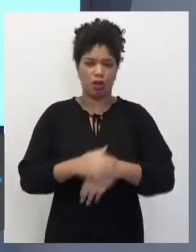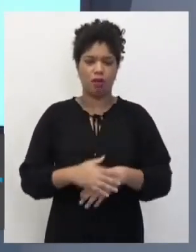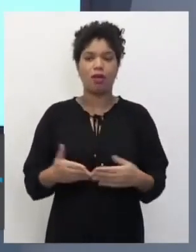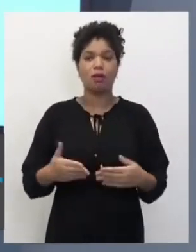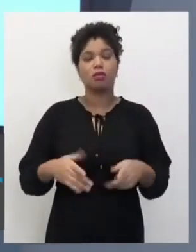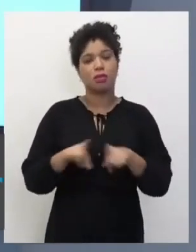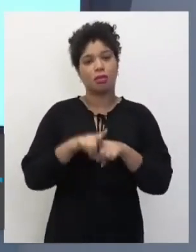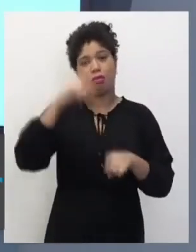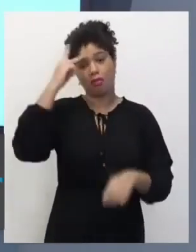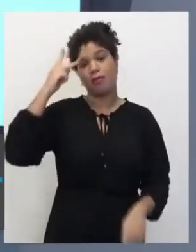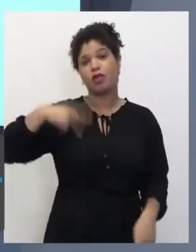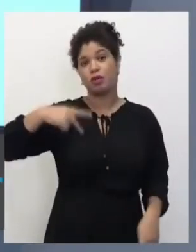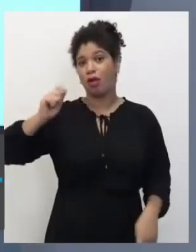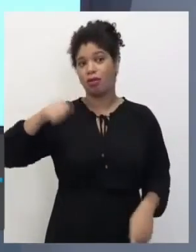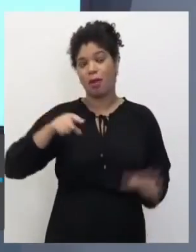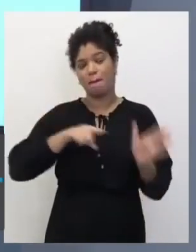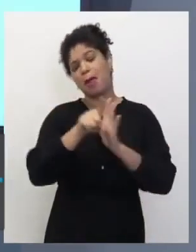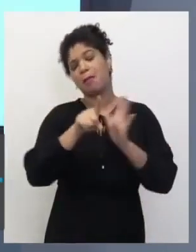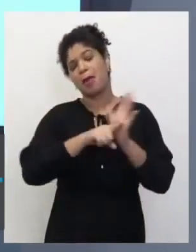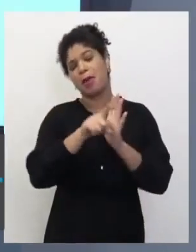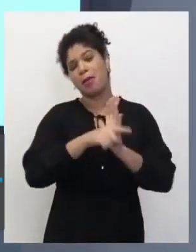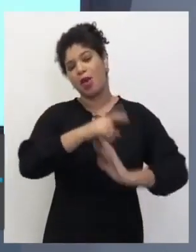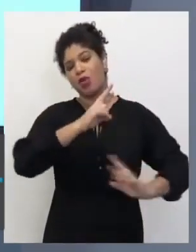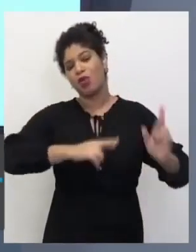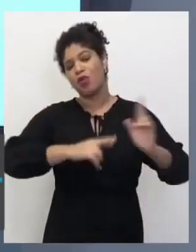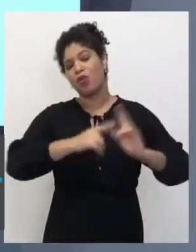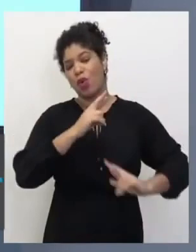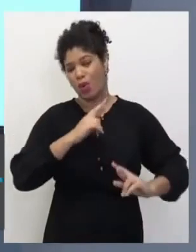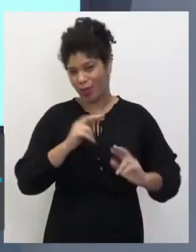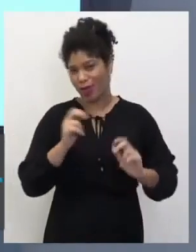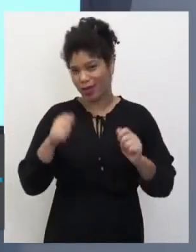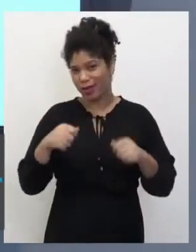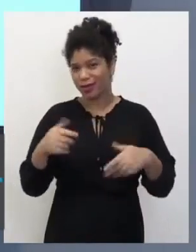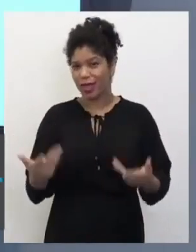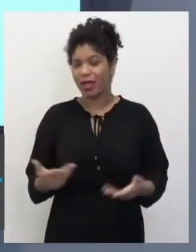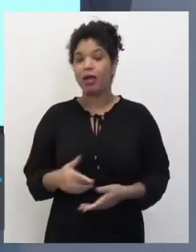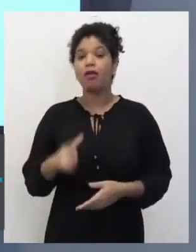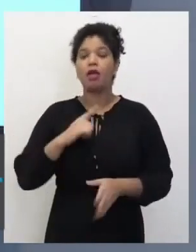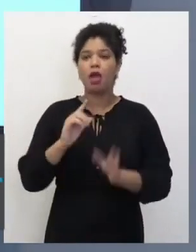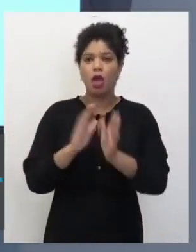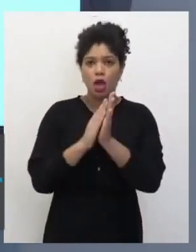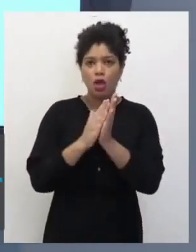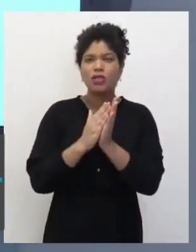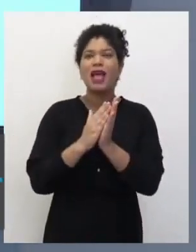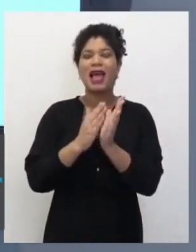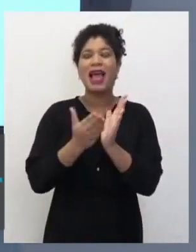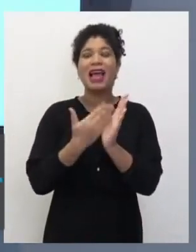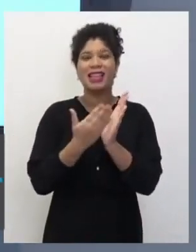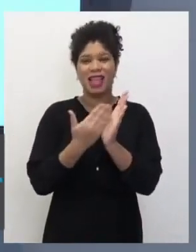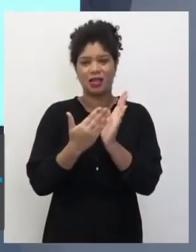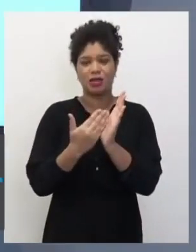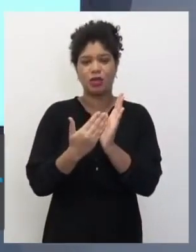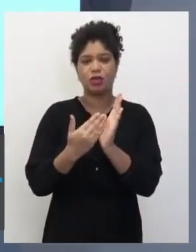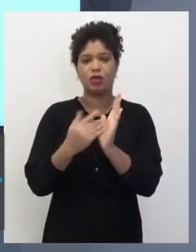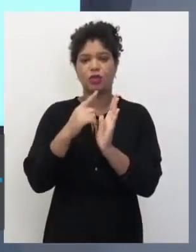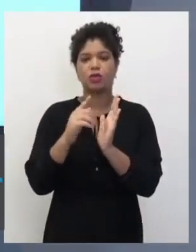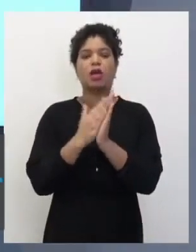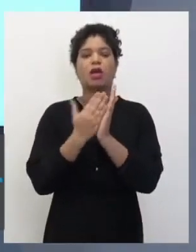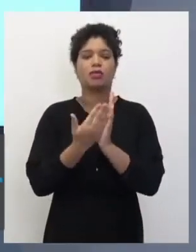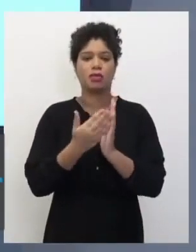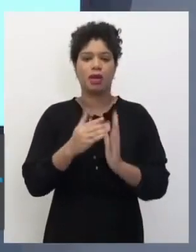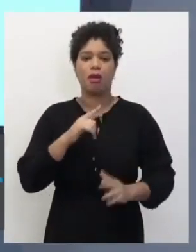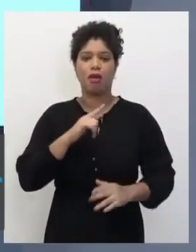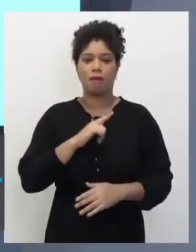pessoal. Agora nós vamos aí dar sequência ao caderno, tem uma questão aí, um texto que nós vamos fazer a leitura. Esse texto ele